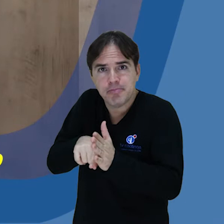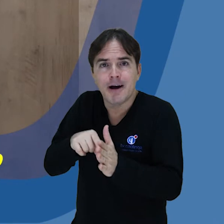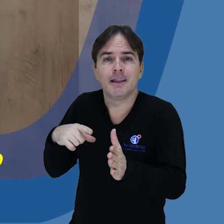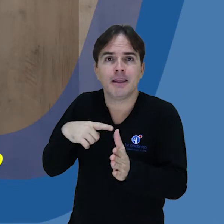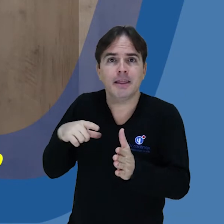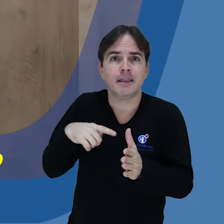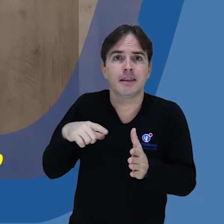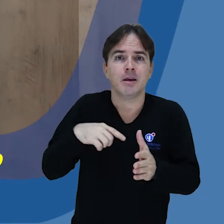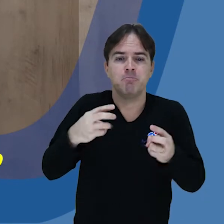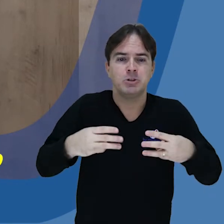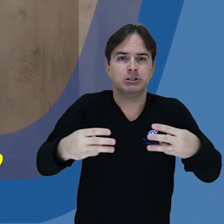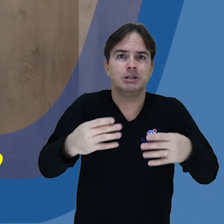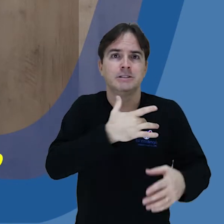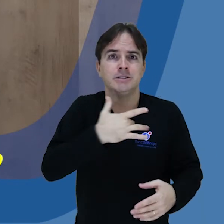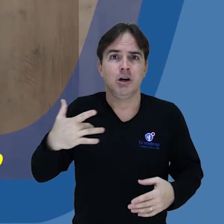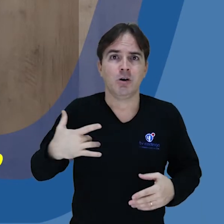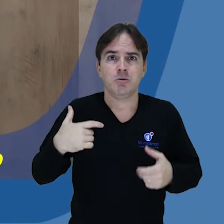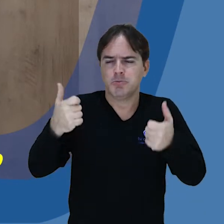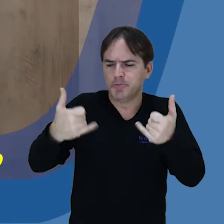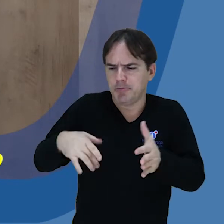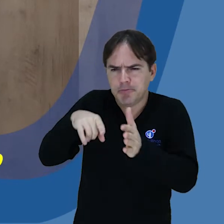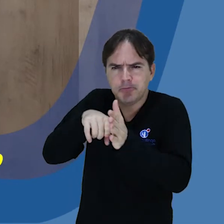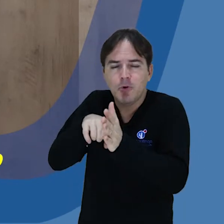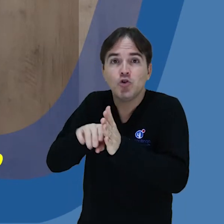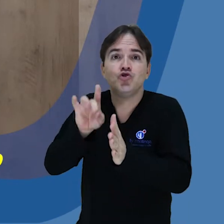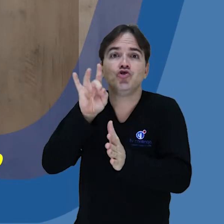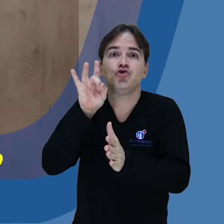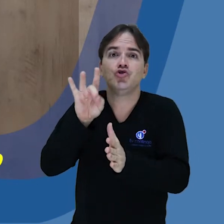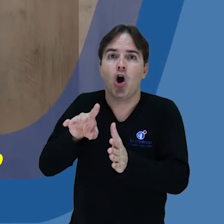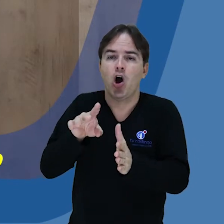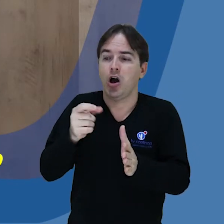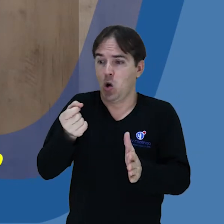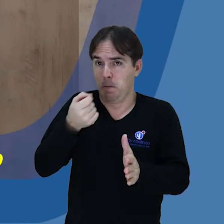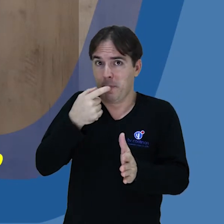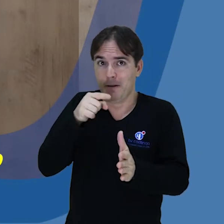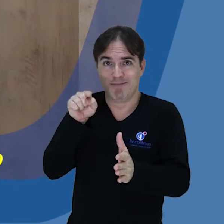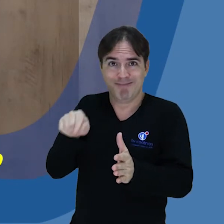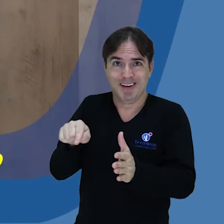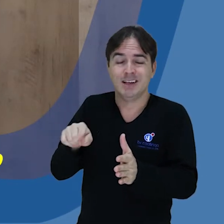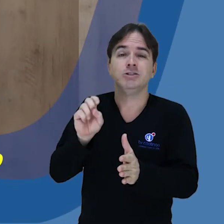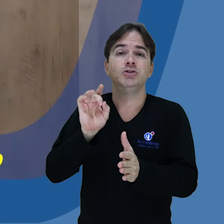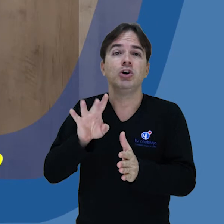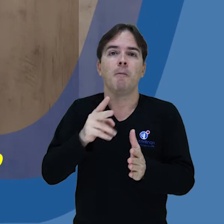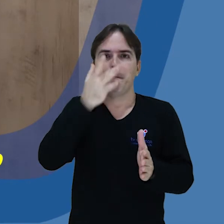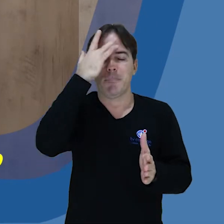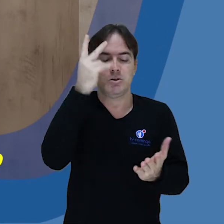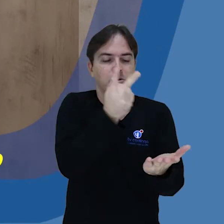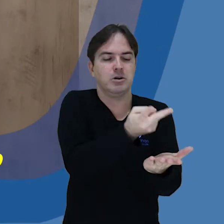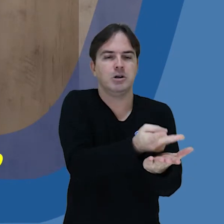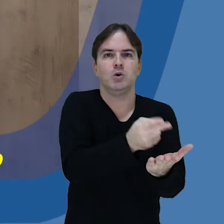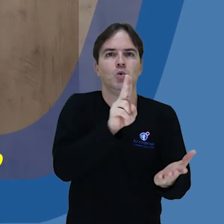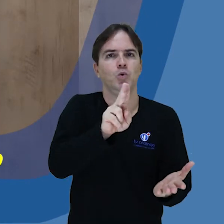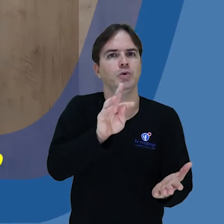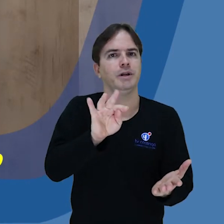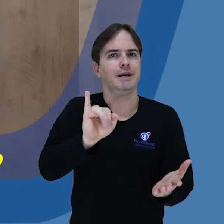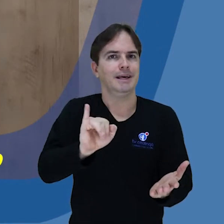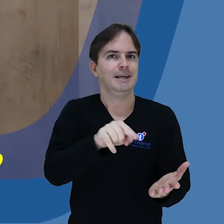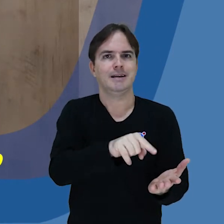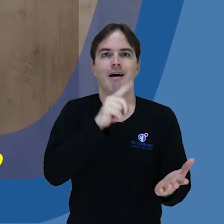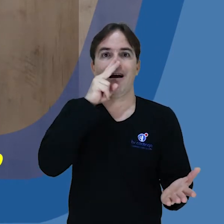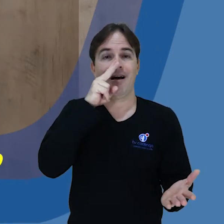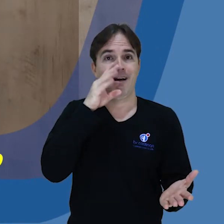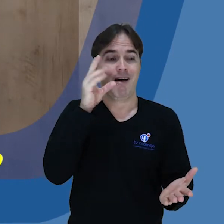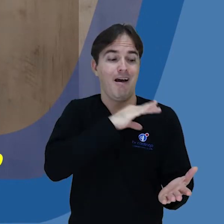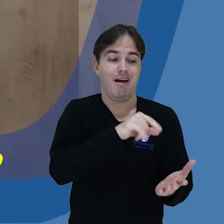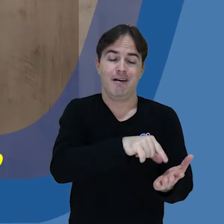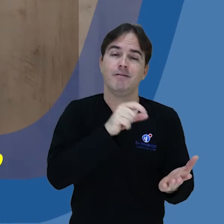que esses medicamentos vão ser usados apenas para os pacientes que estejam em risco muito alto, aqueles pacientes graves,